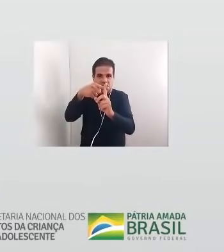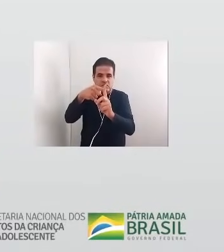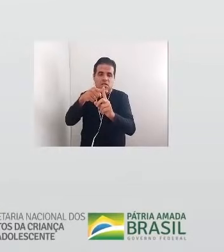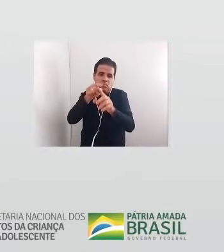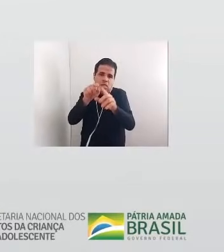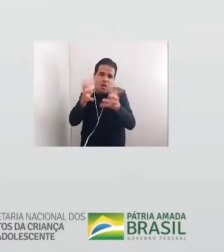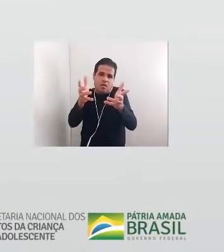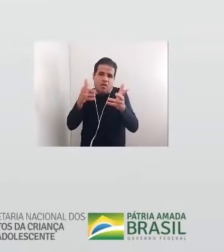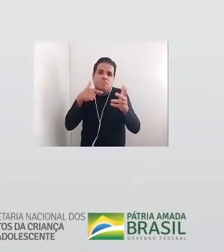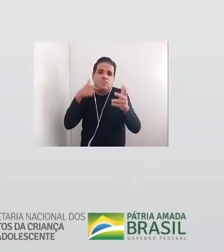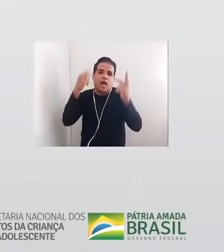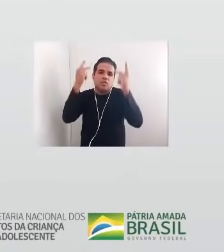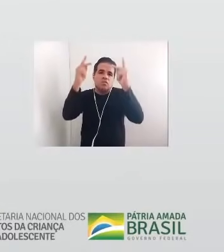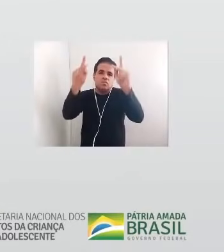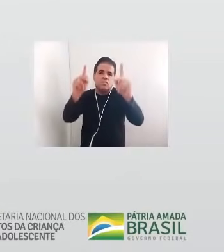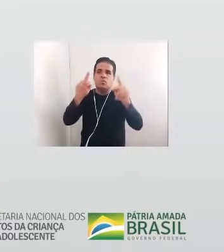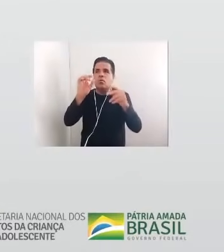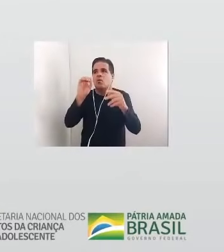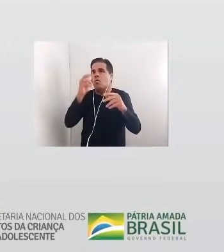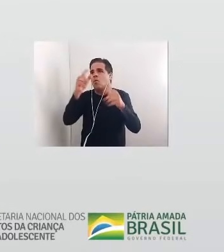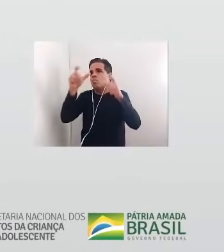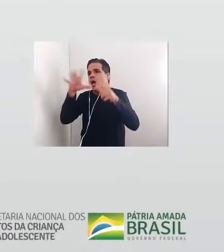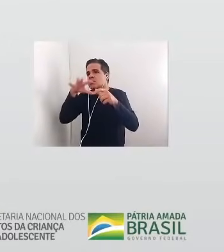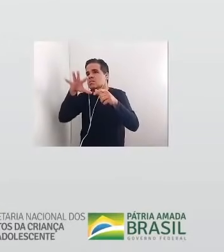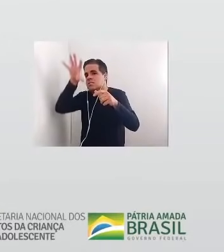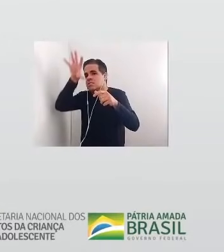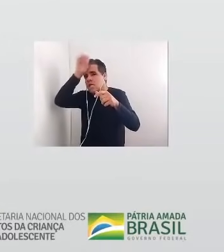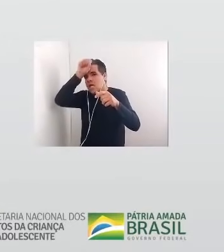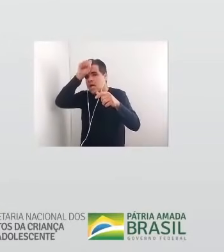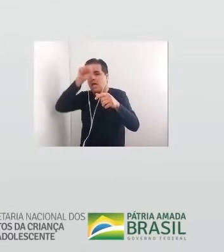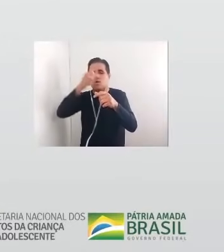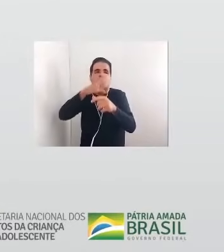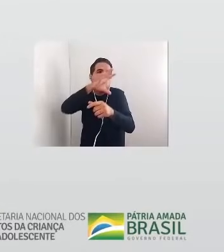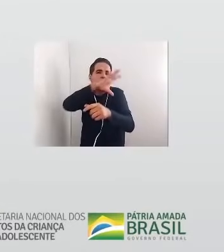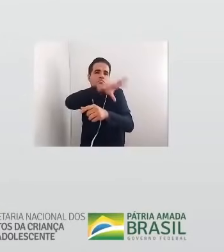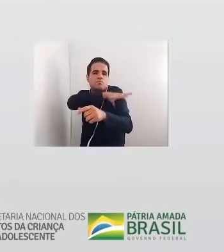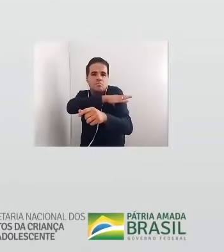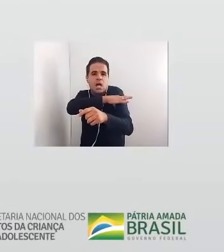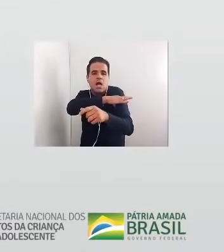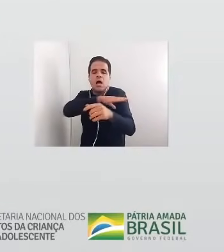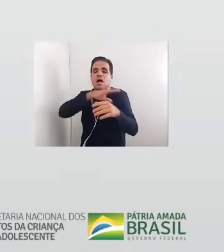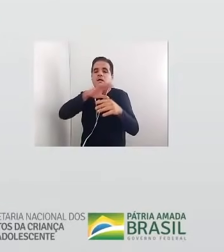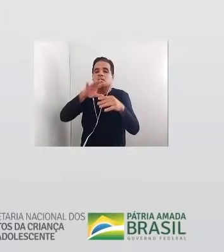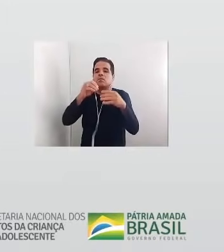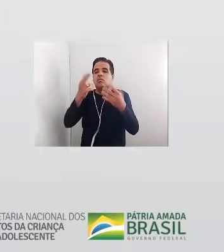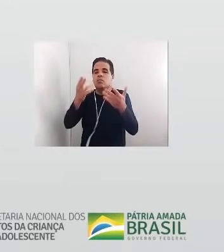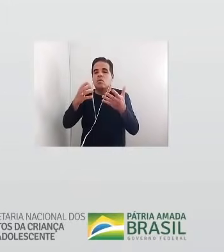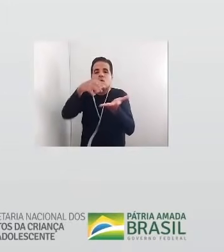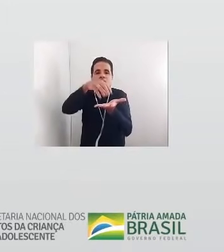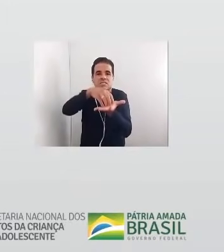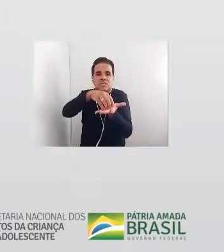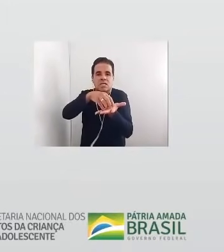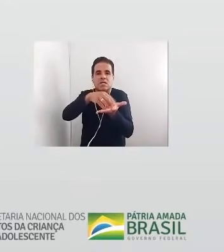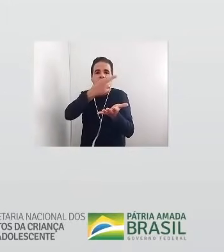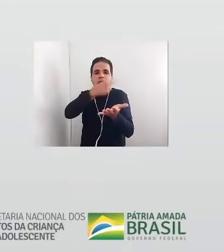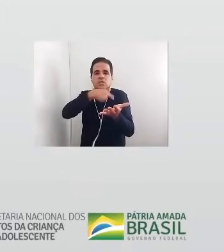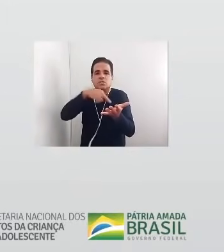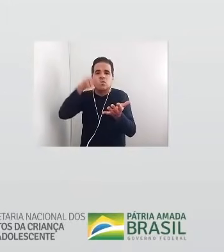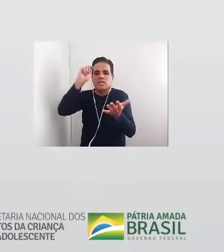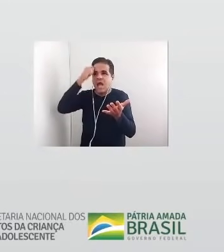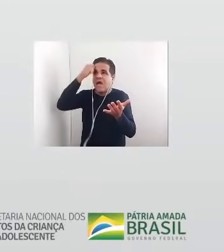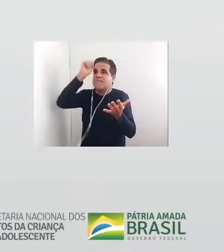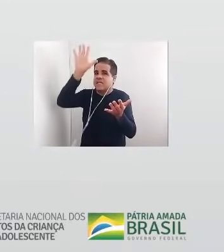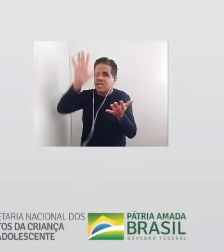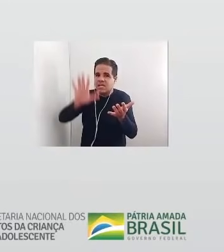quer, ou a um centro espírita, ou a um centro umbandista, um centro de religiões africanas, quando você vai a